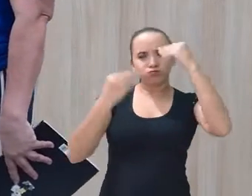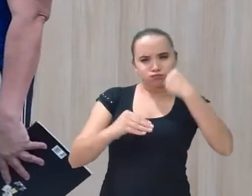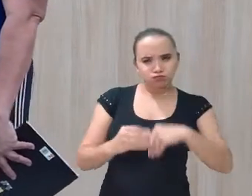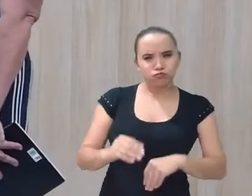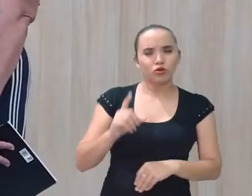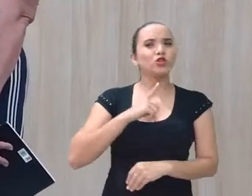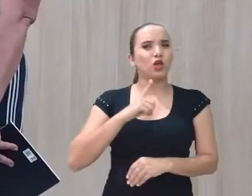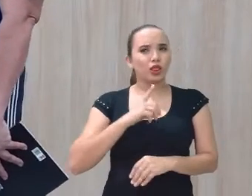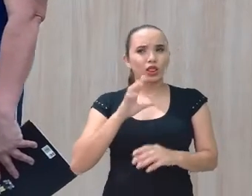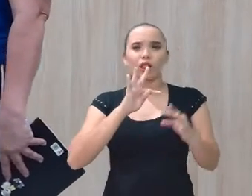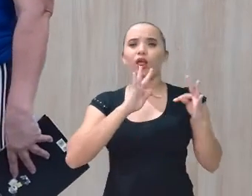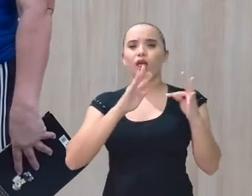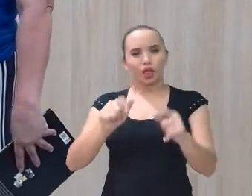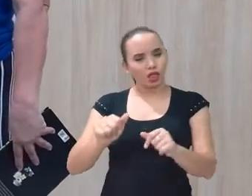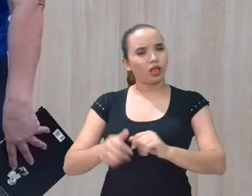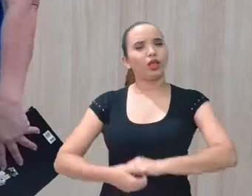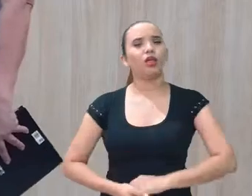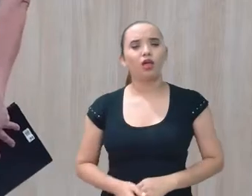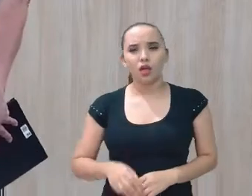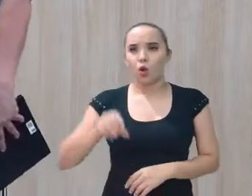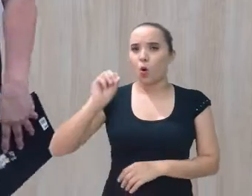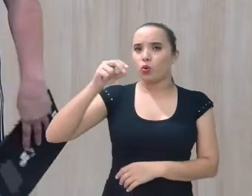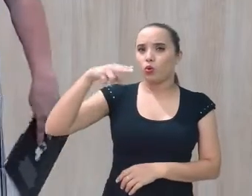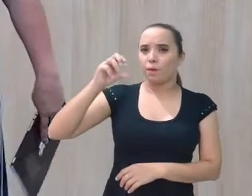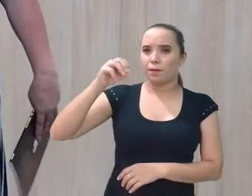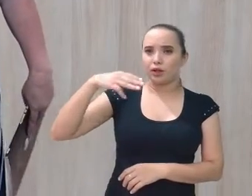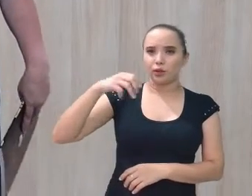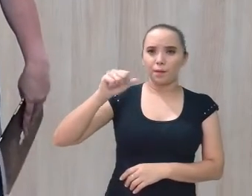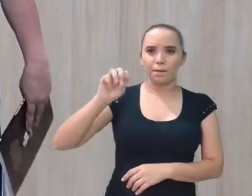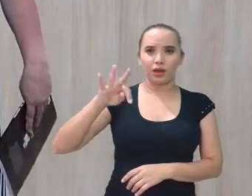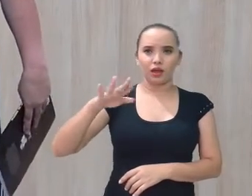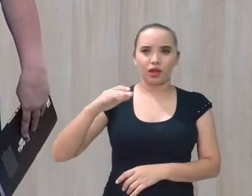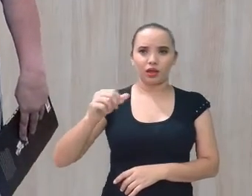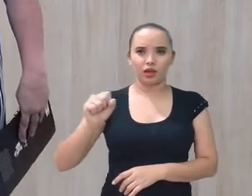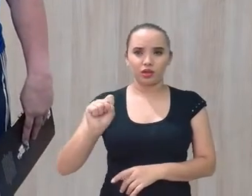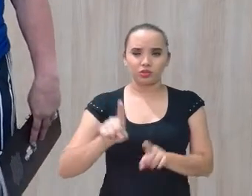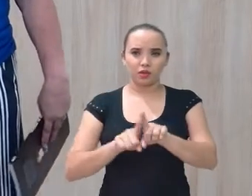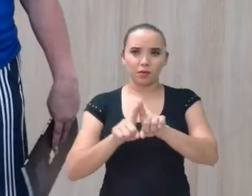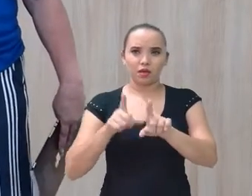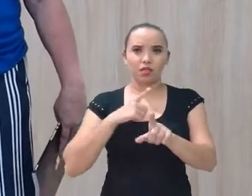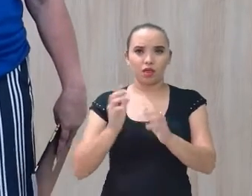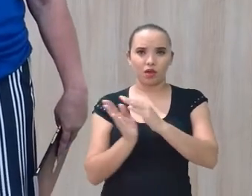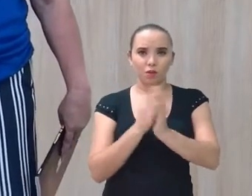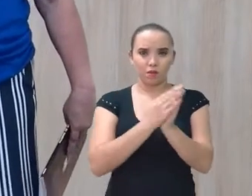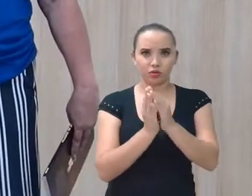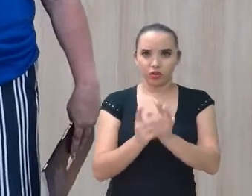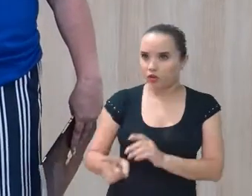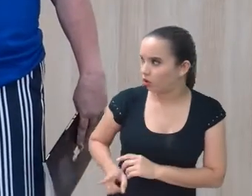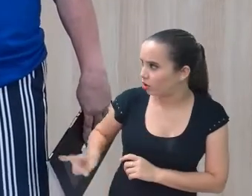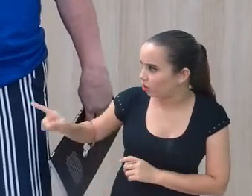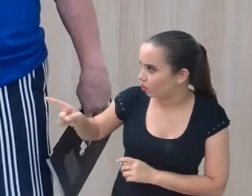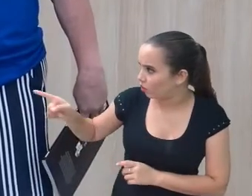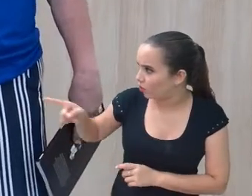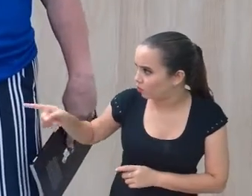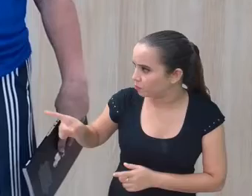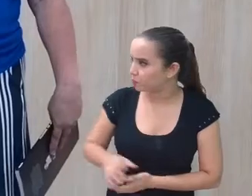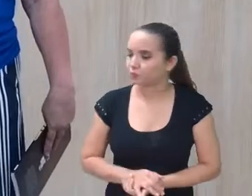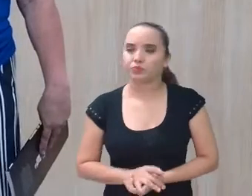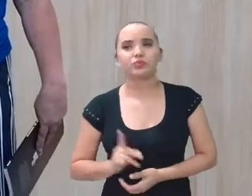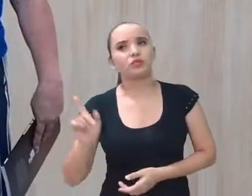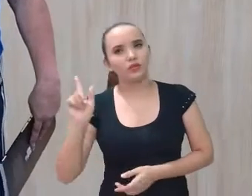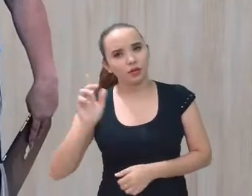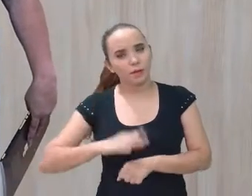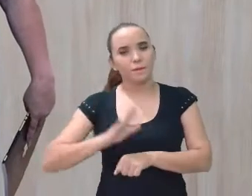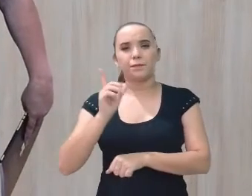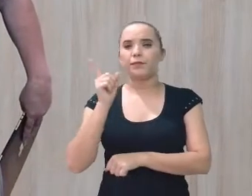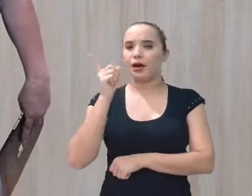tem as onomatopeias. Tem bonequinhos também ali, como vocês estão vendo ali embaixo, aqueles bonequinhos mais parecidos com a